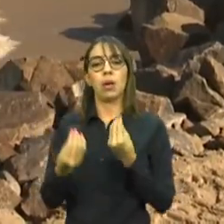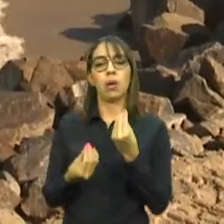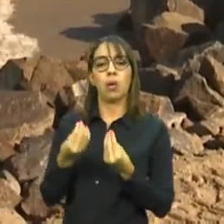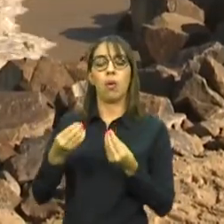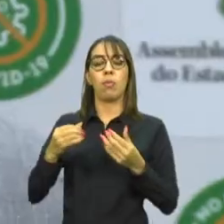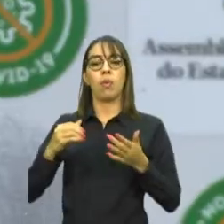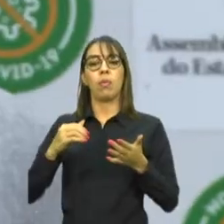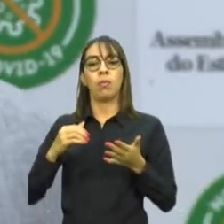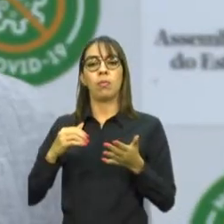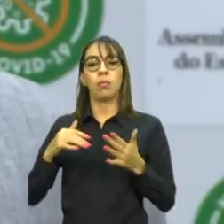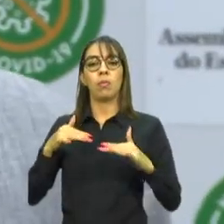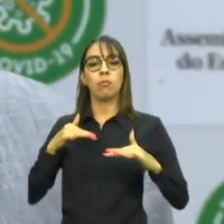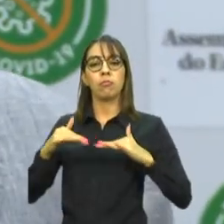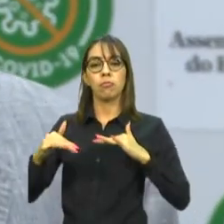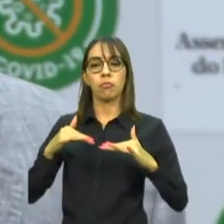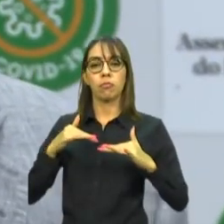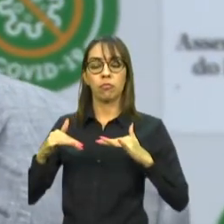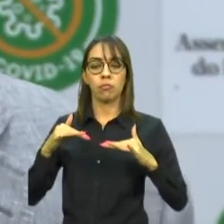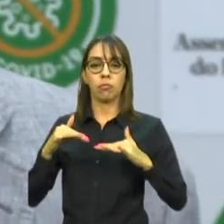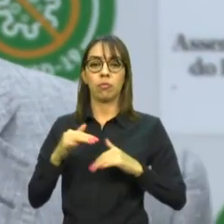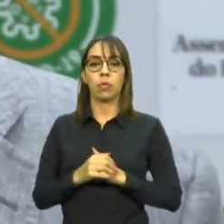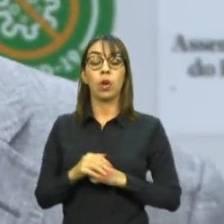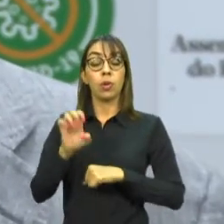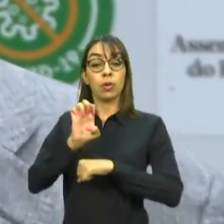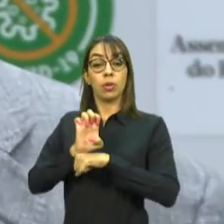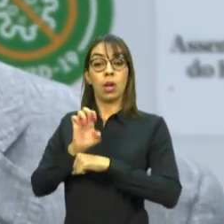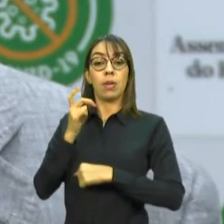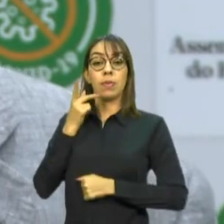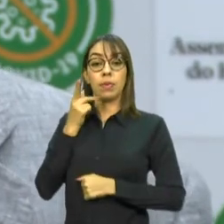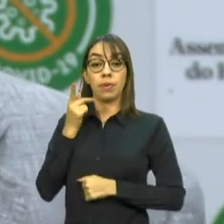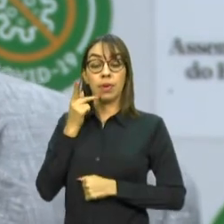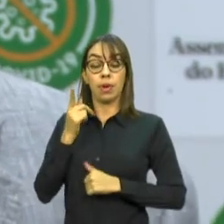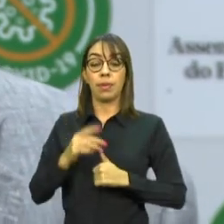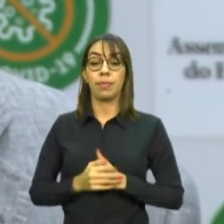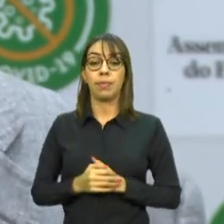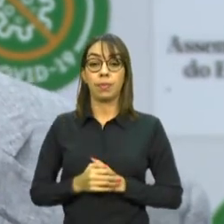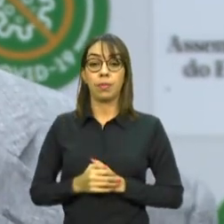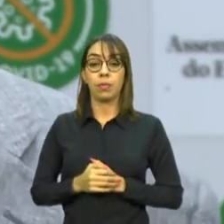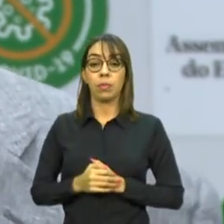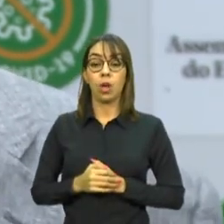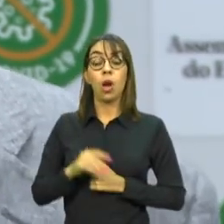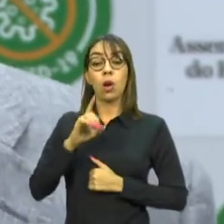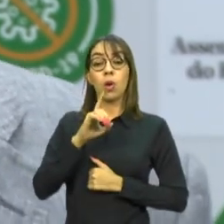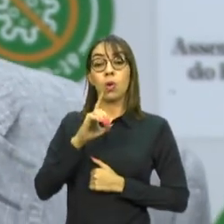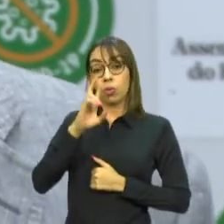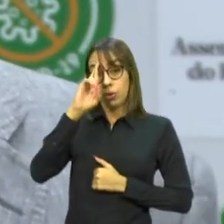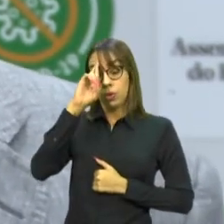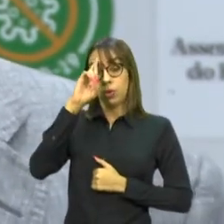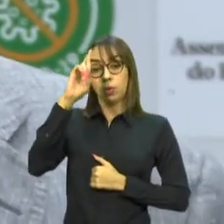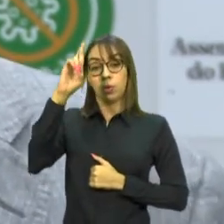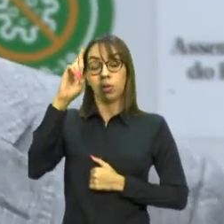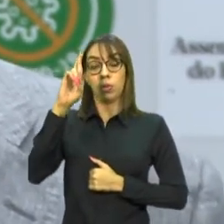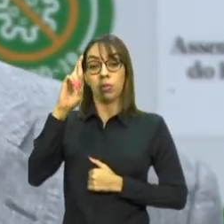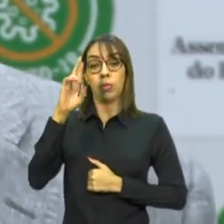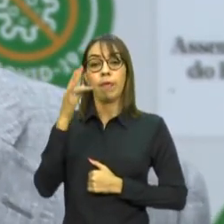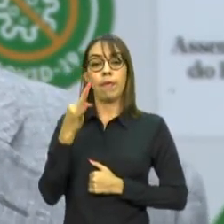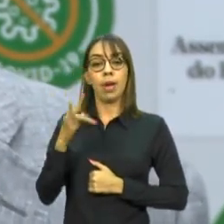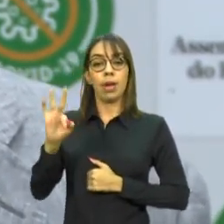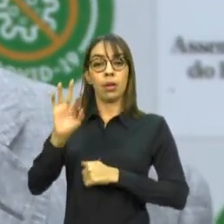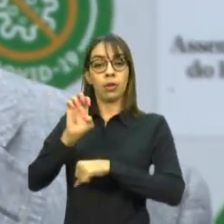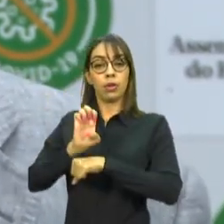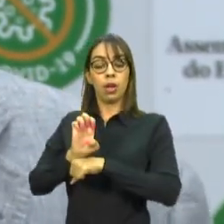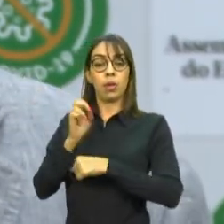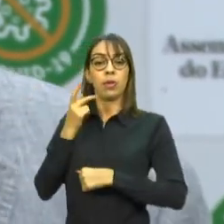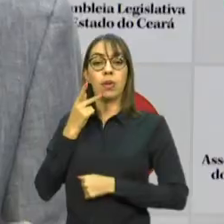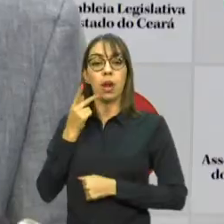no Ceará. O diretor de comunicação da Federação de Off-Road do Estado falou sobre a importância da aprovação